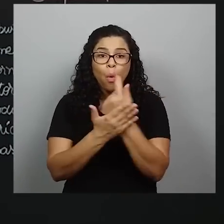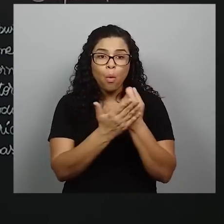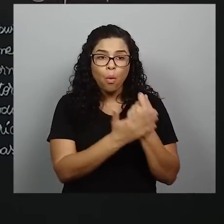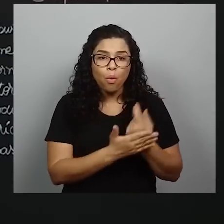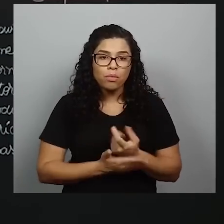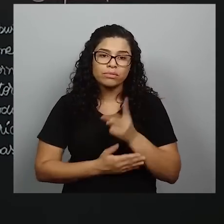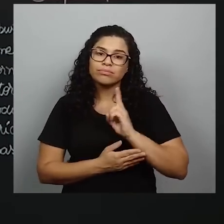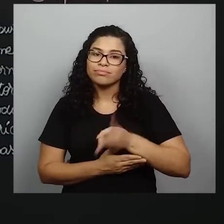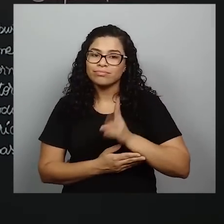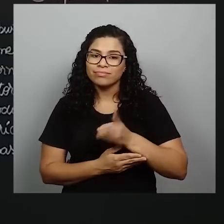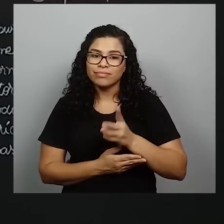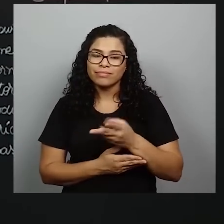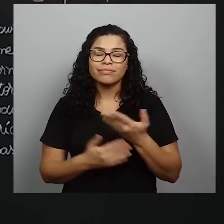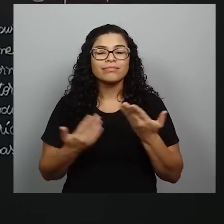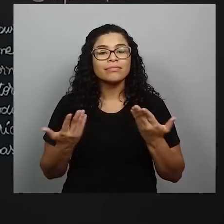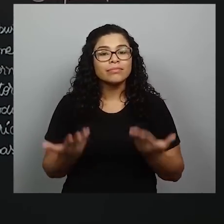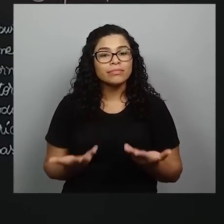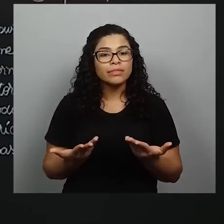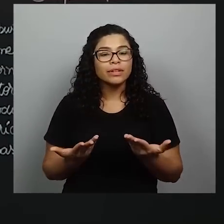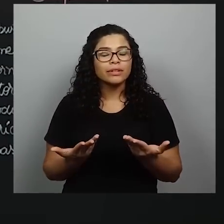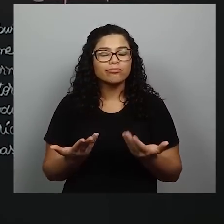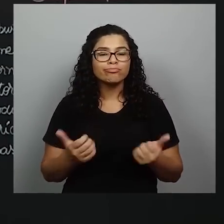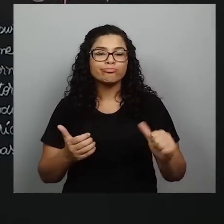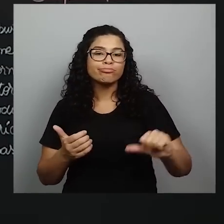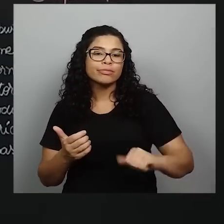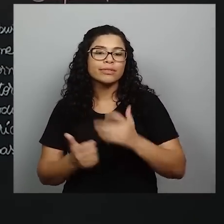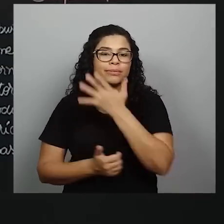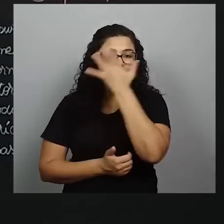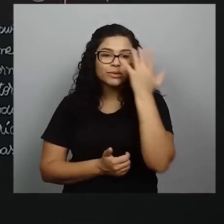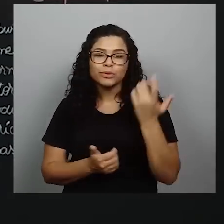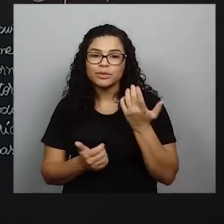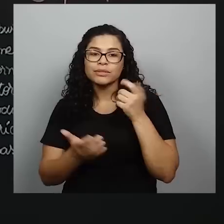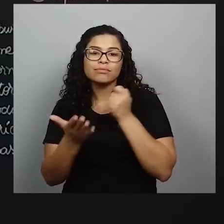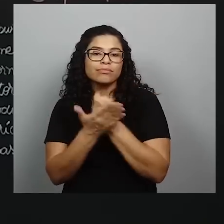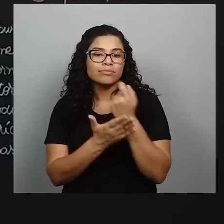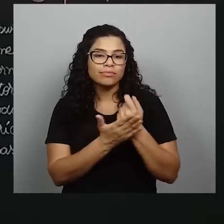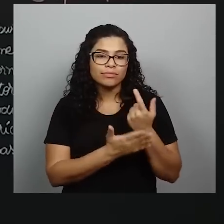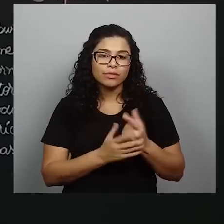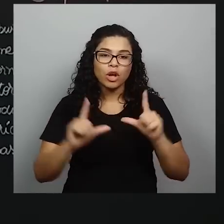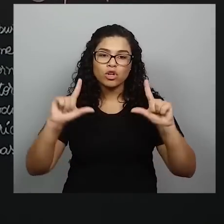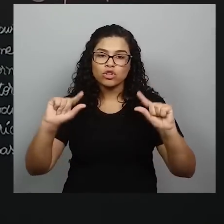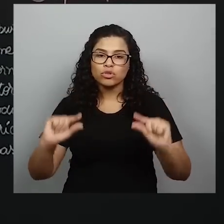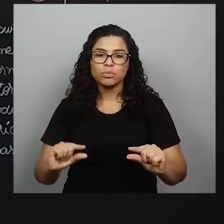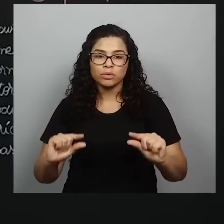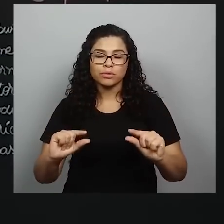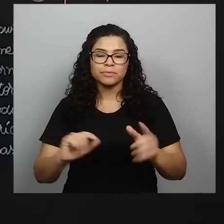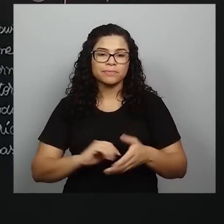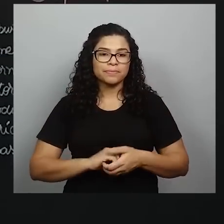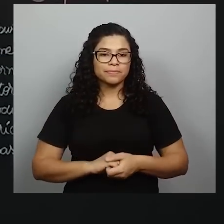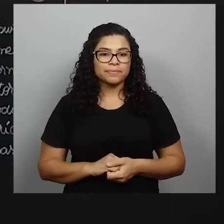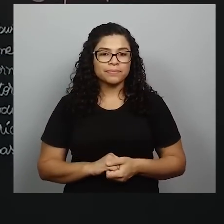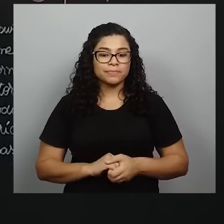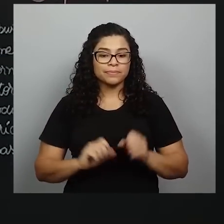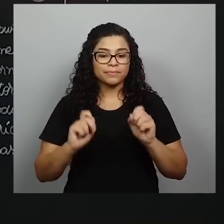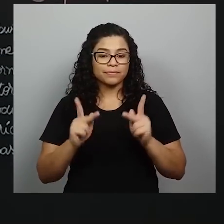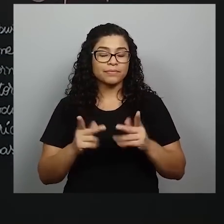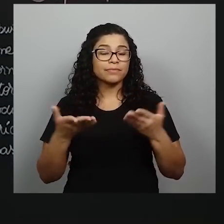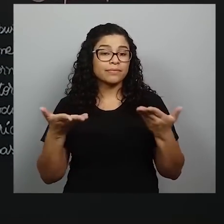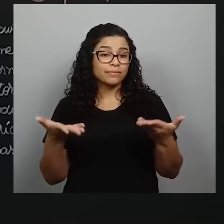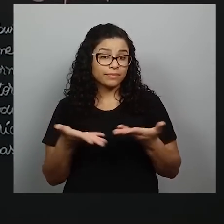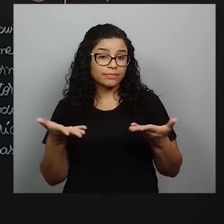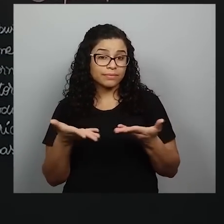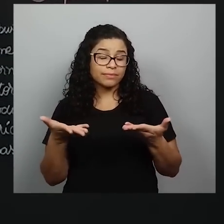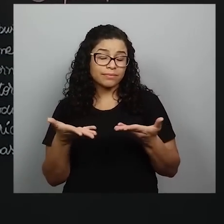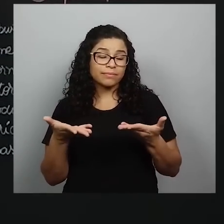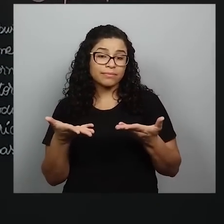e, consequentemente, acaba aí desestimulando o consumo e o comércio interno. ok? Então vamos